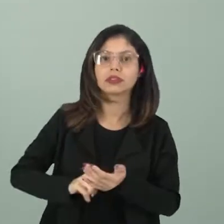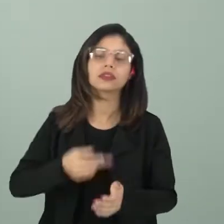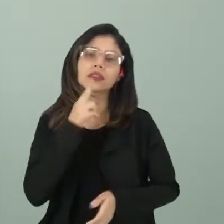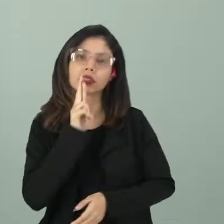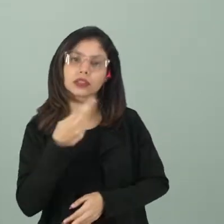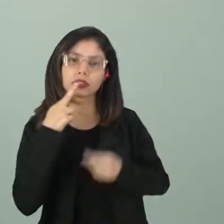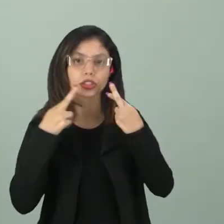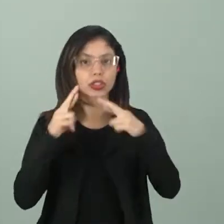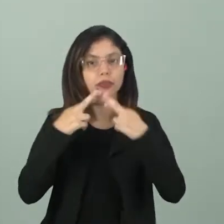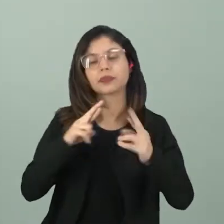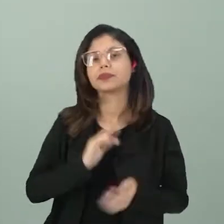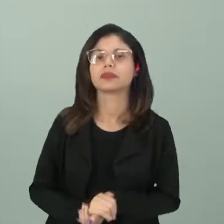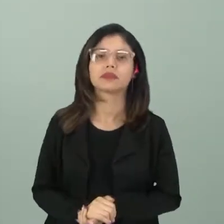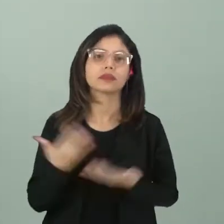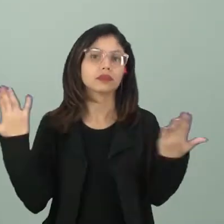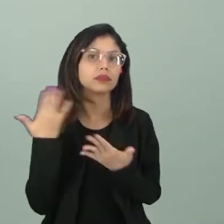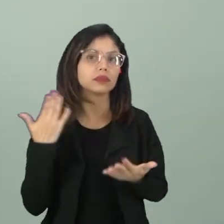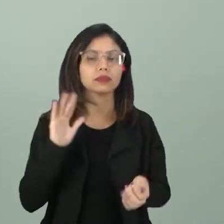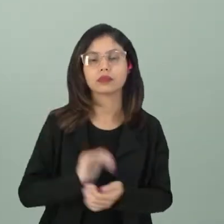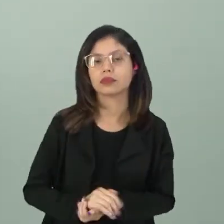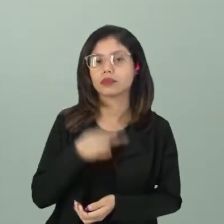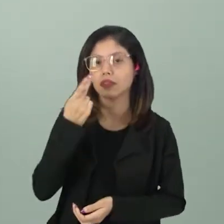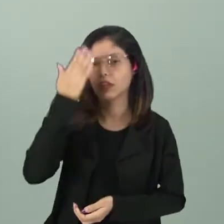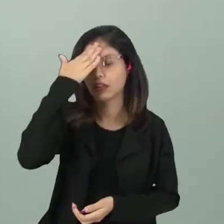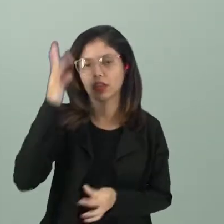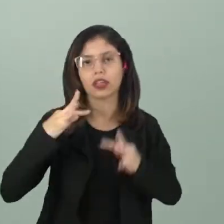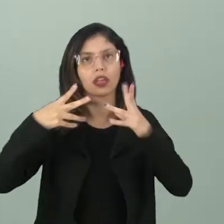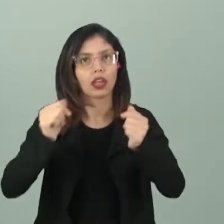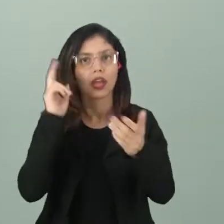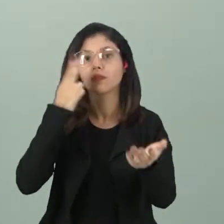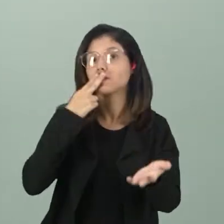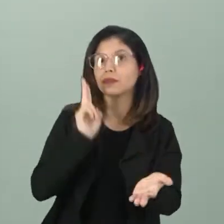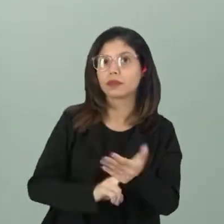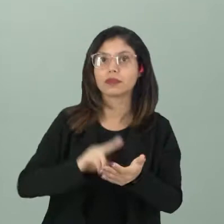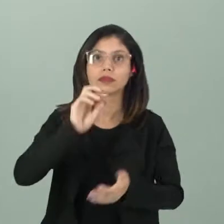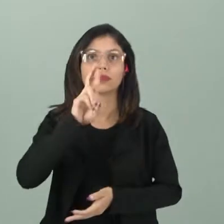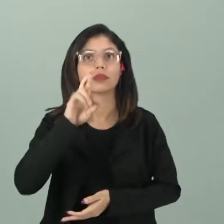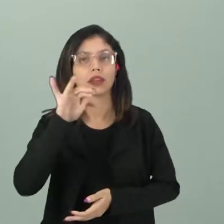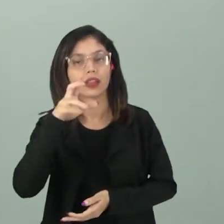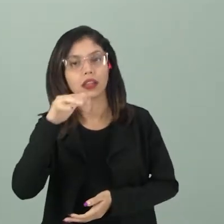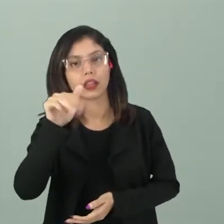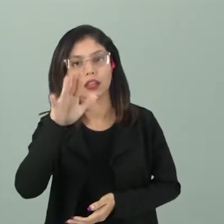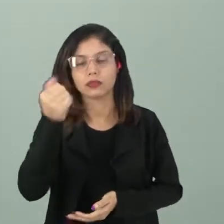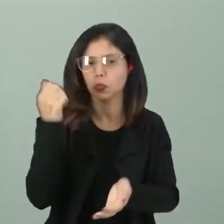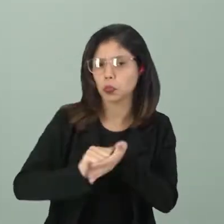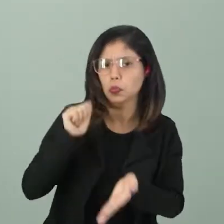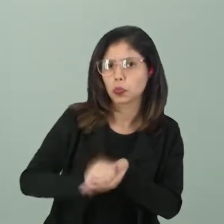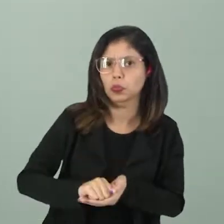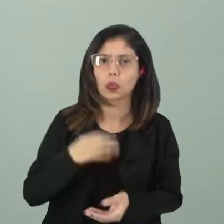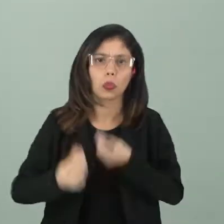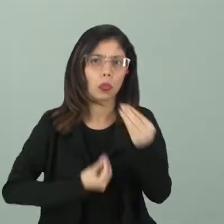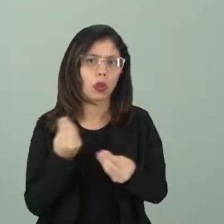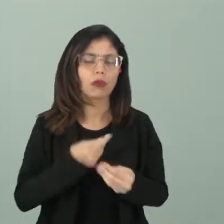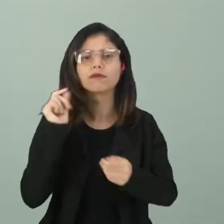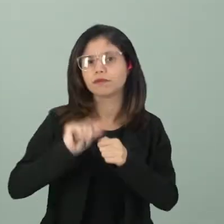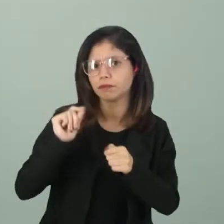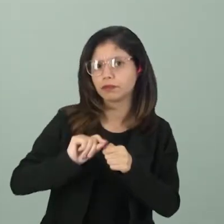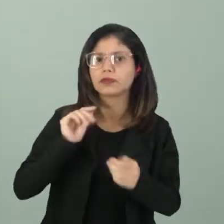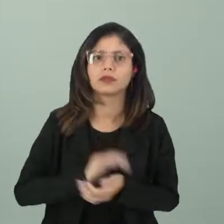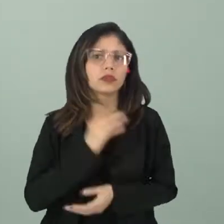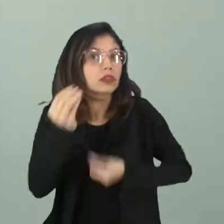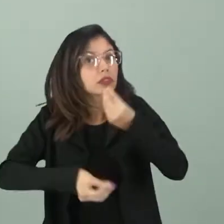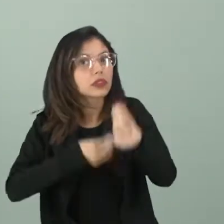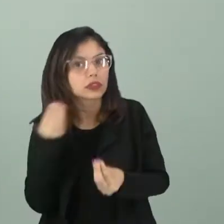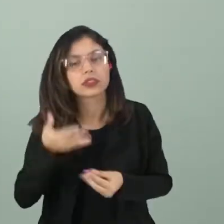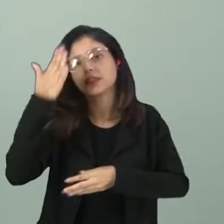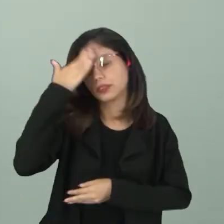de reclamação. A gente vai entender um pouquinho hoje sobre essa carta de reclamação. Como que você pode escrever, como que você vai fazer, como